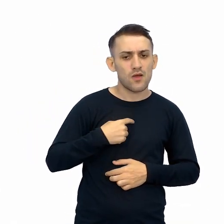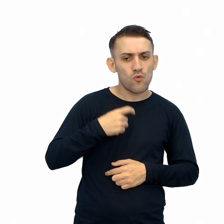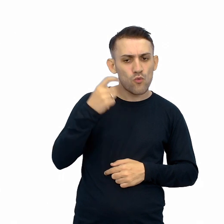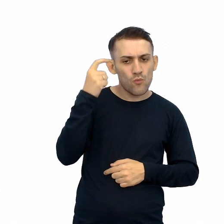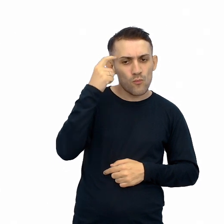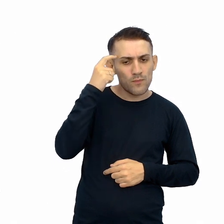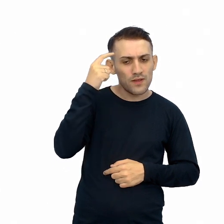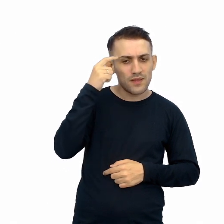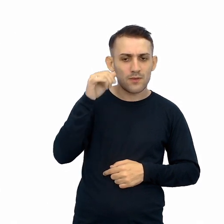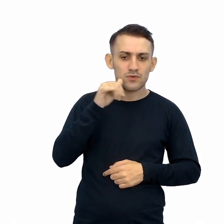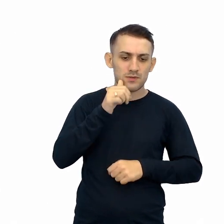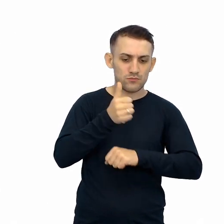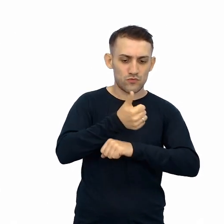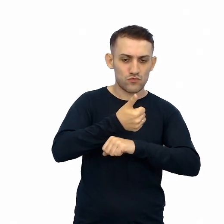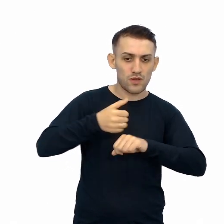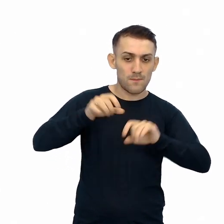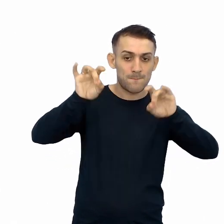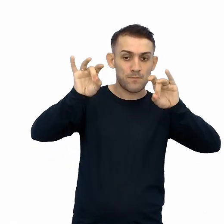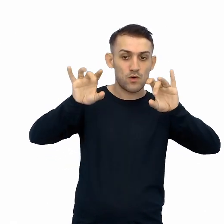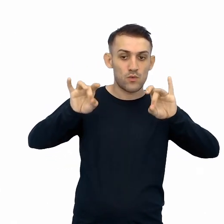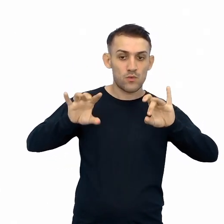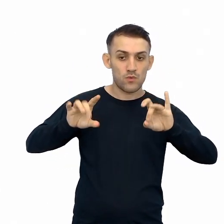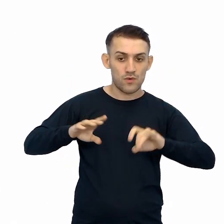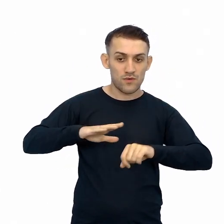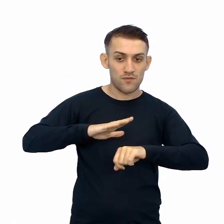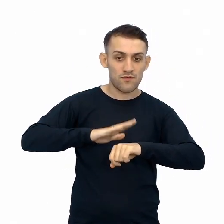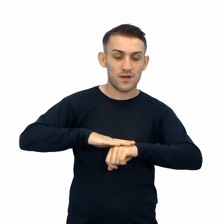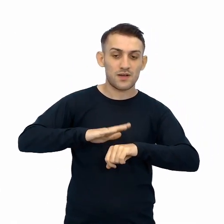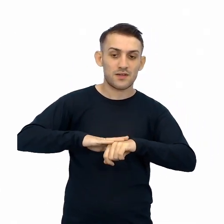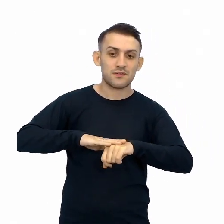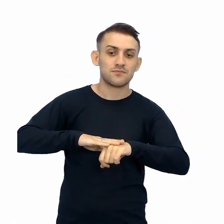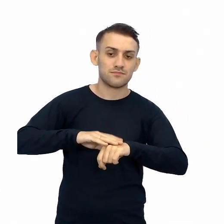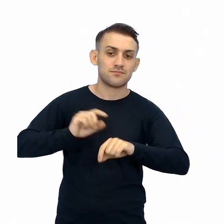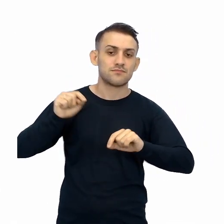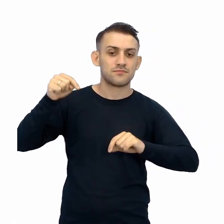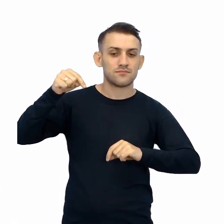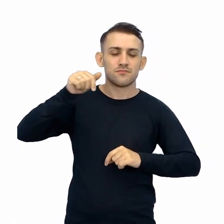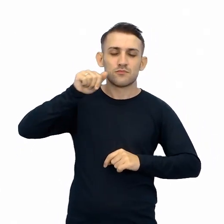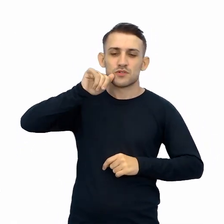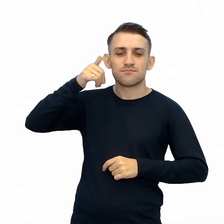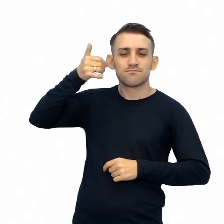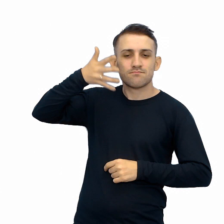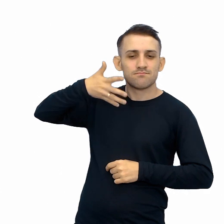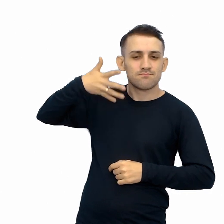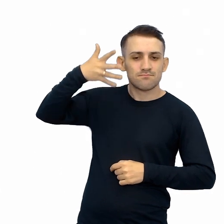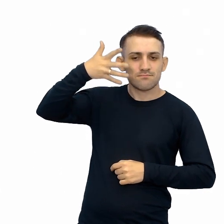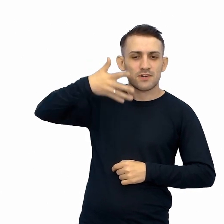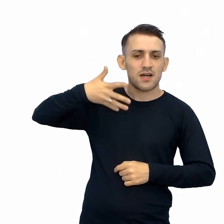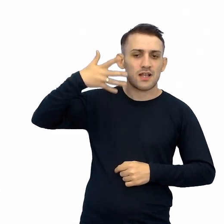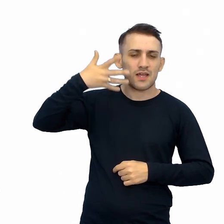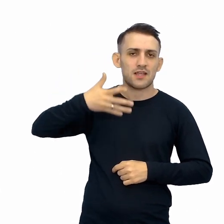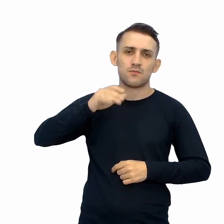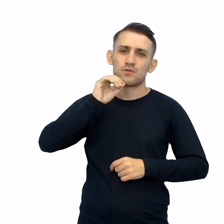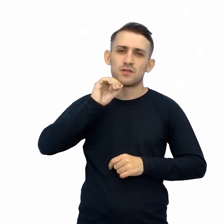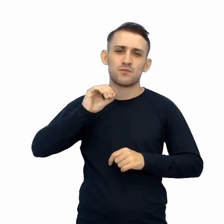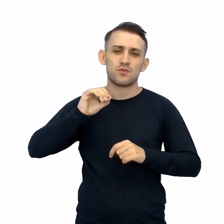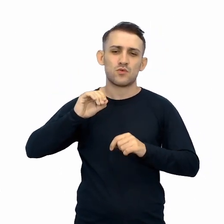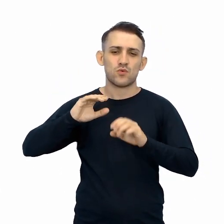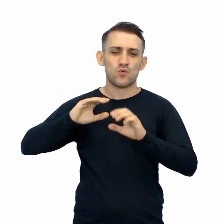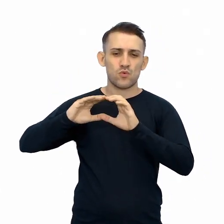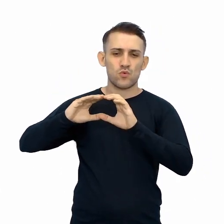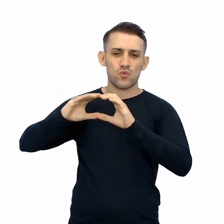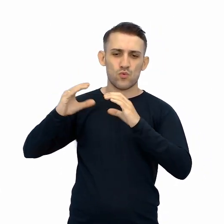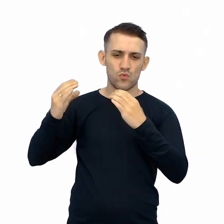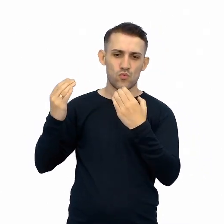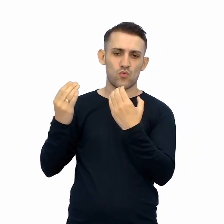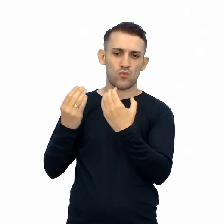um especialista fazendo uma palestra, em um congresso, ele pode